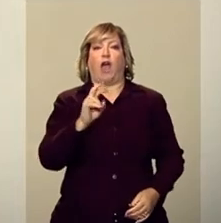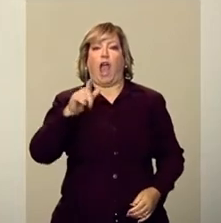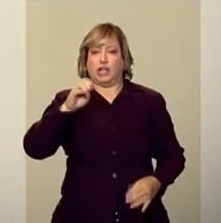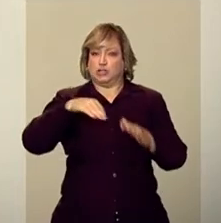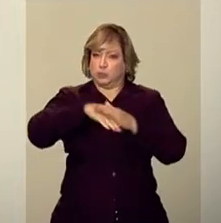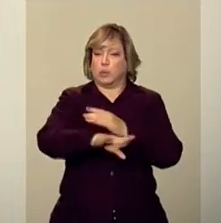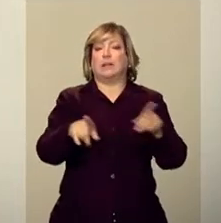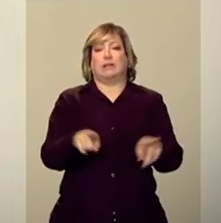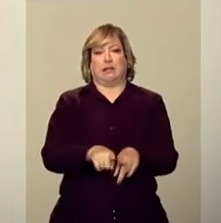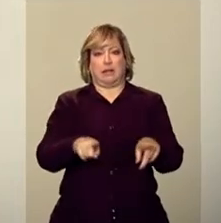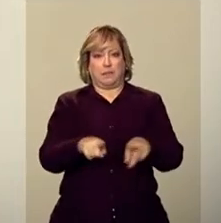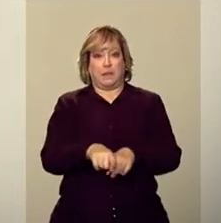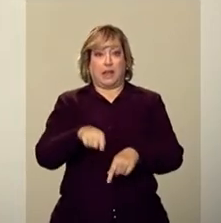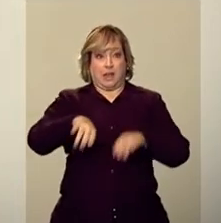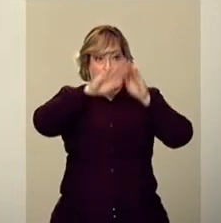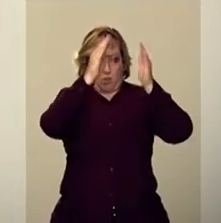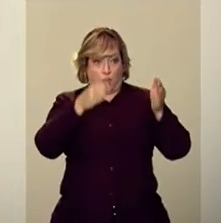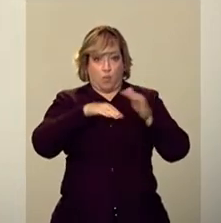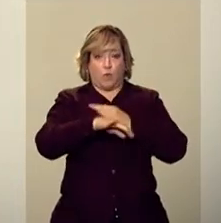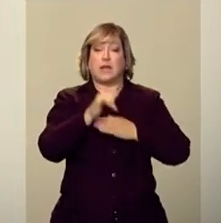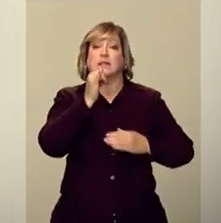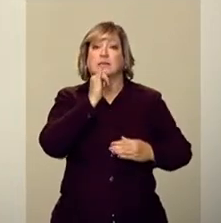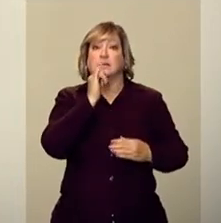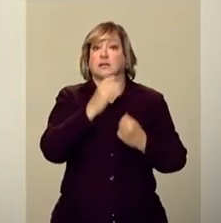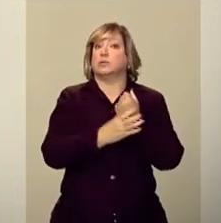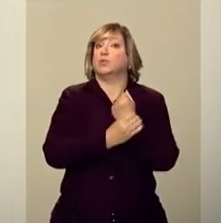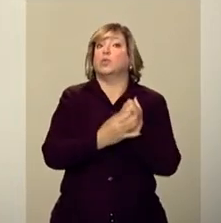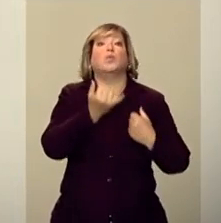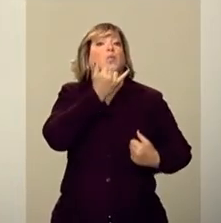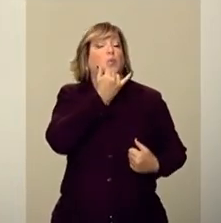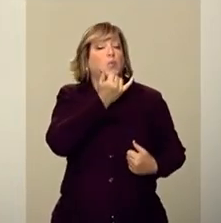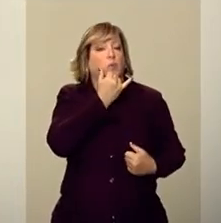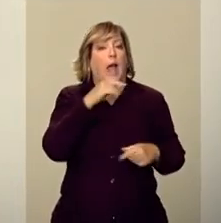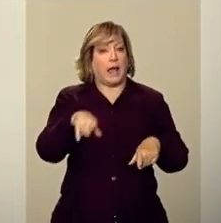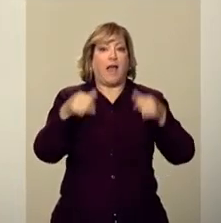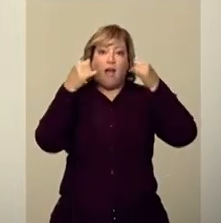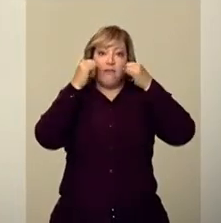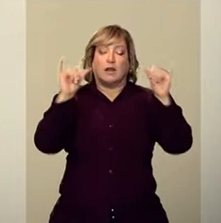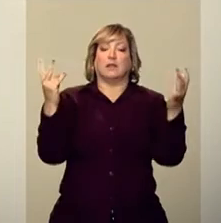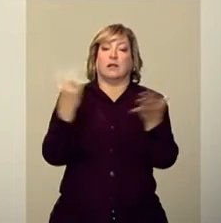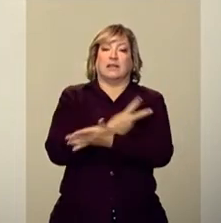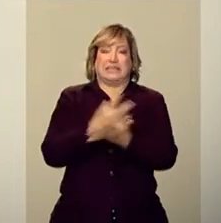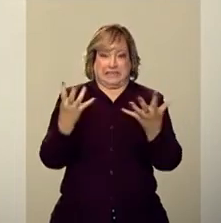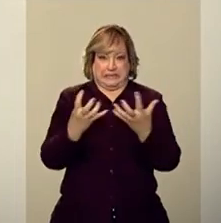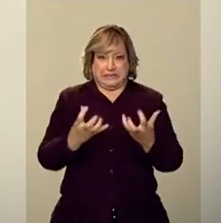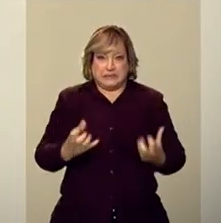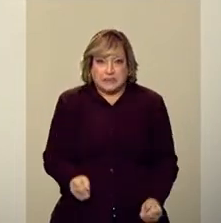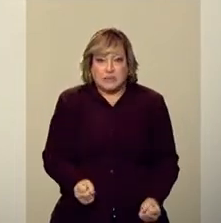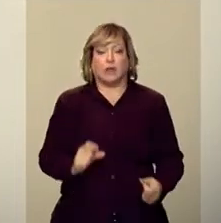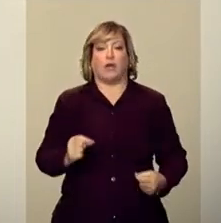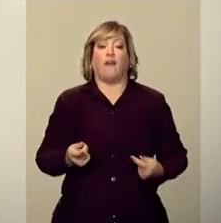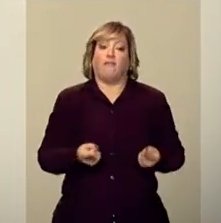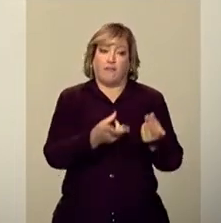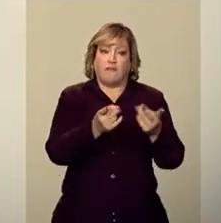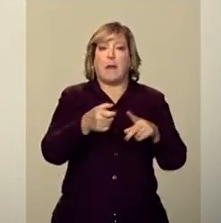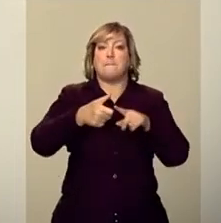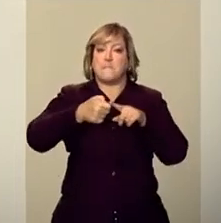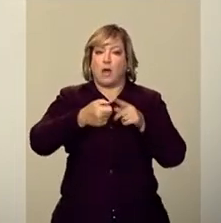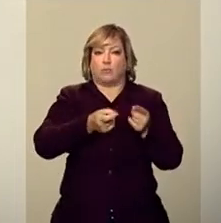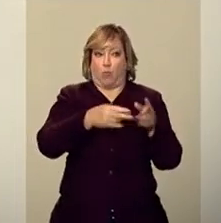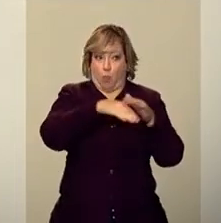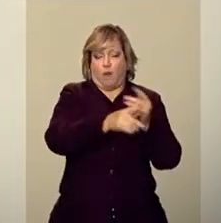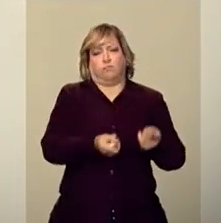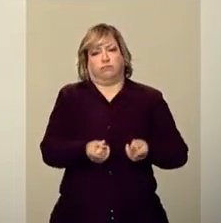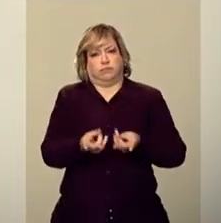os armazéns funcionam como uma espécie de segurança assim Luciano durante a estiagem a gente vende o milho estocado